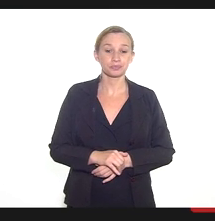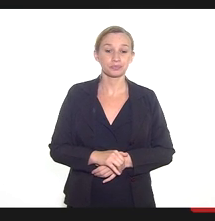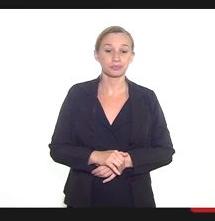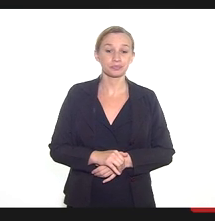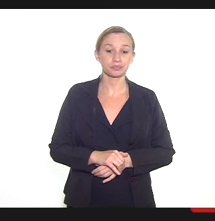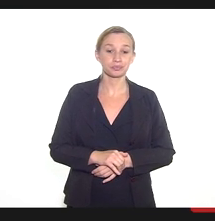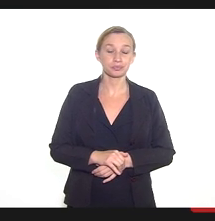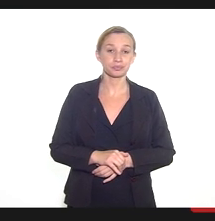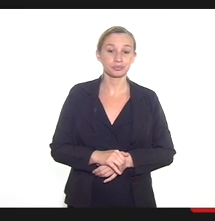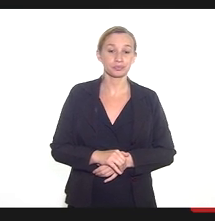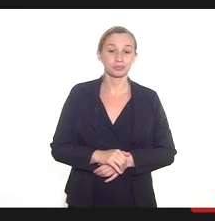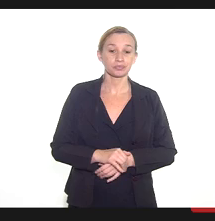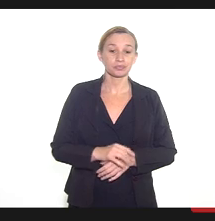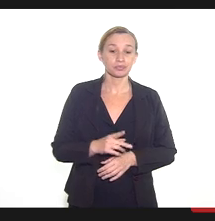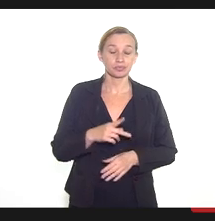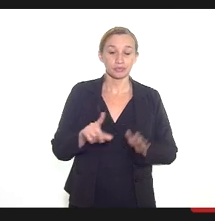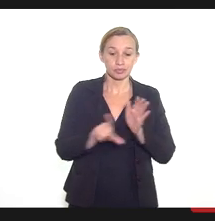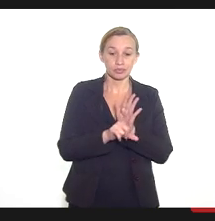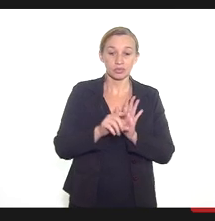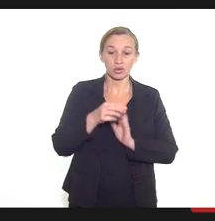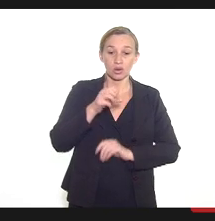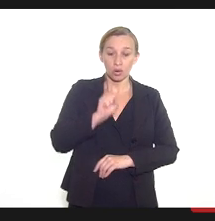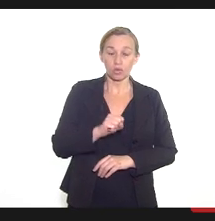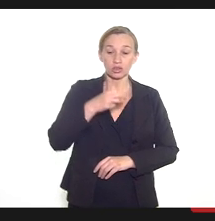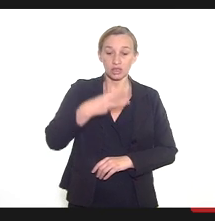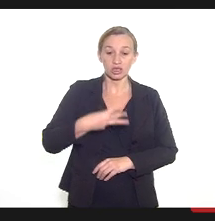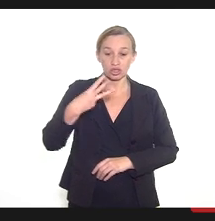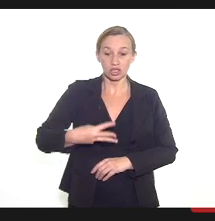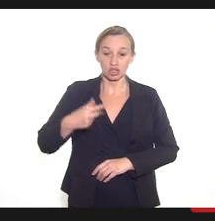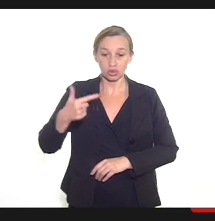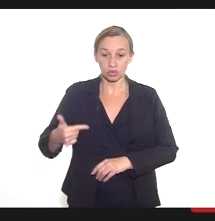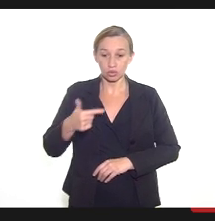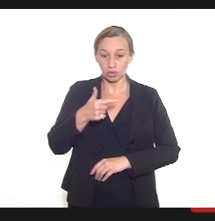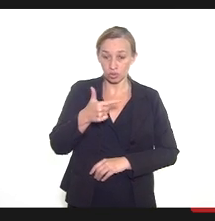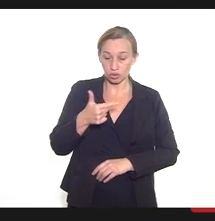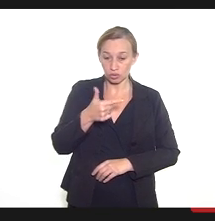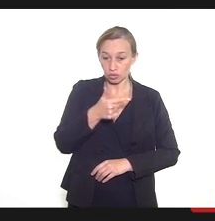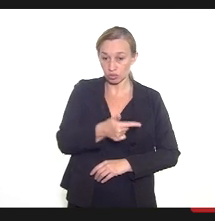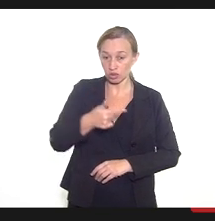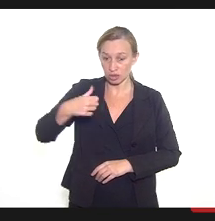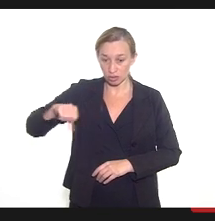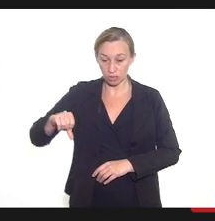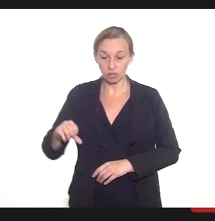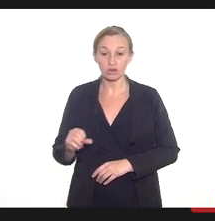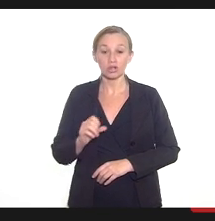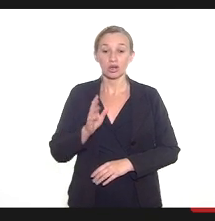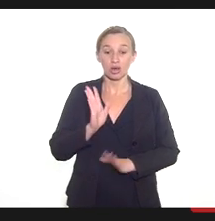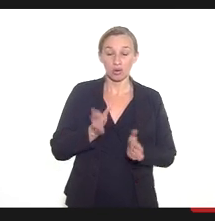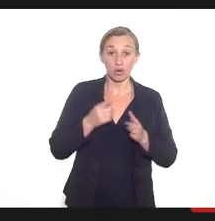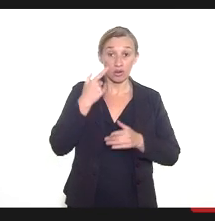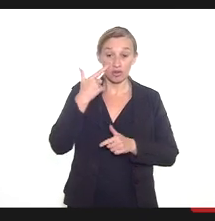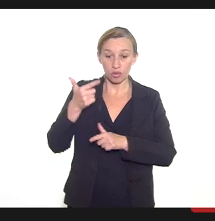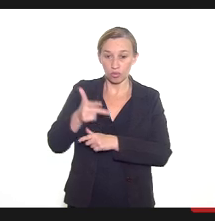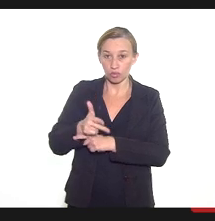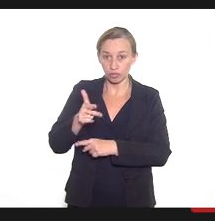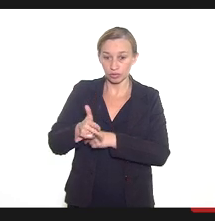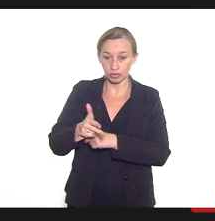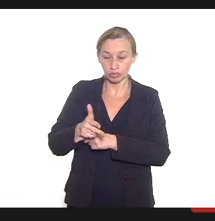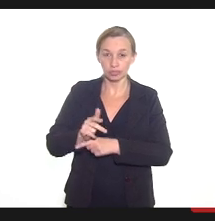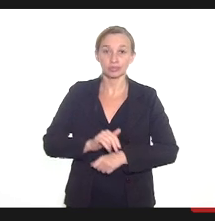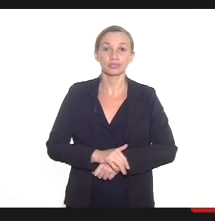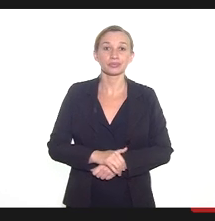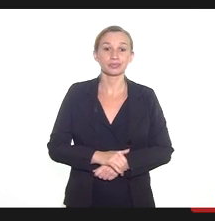para a implementação, né, da Lei 8.332 de 2019. Então, nós vamos agora assistir o vídeo